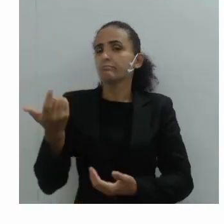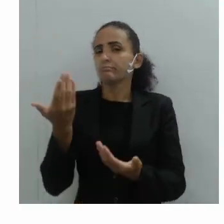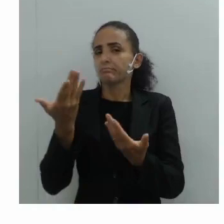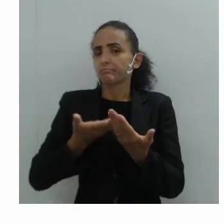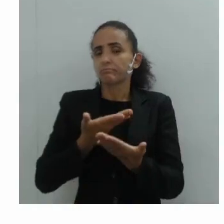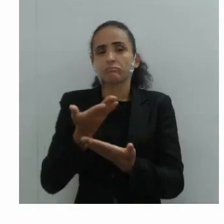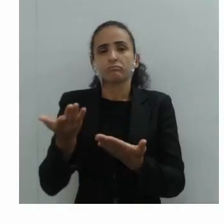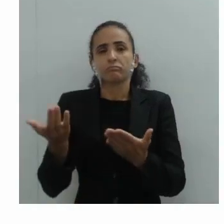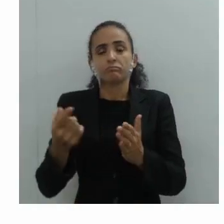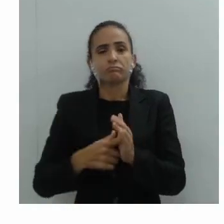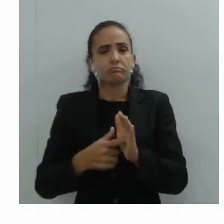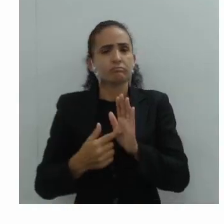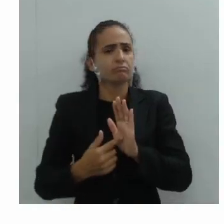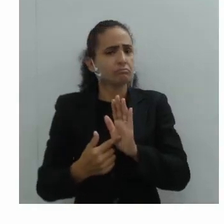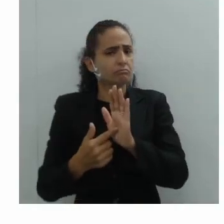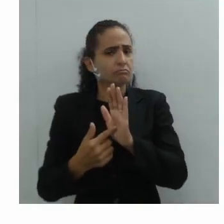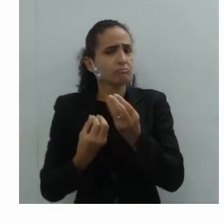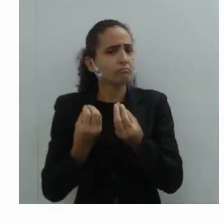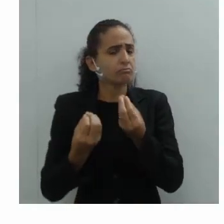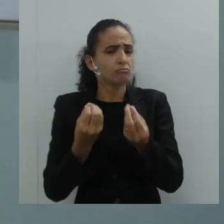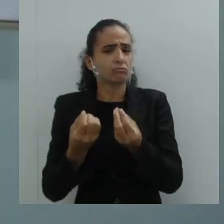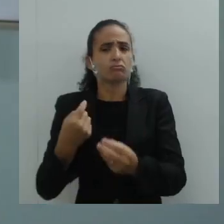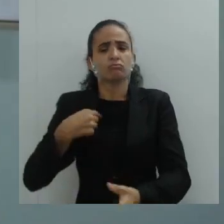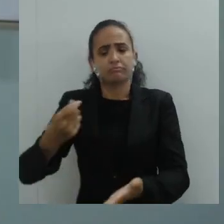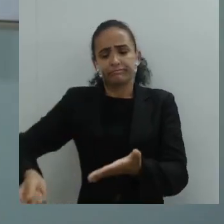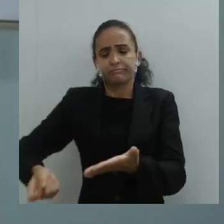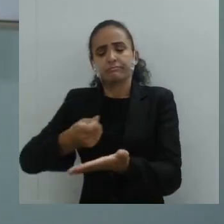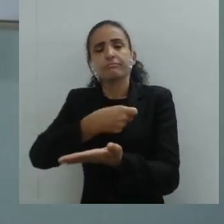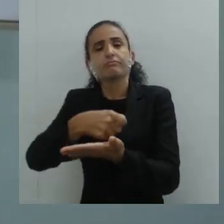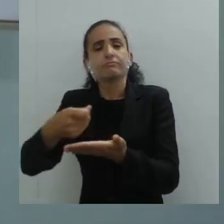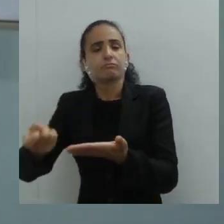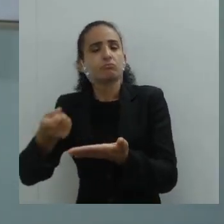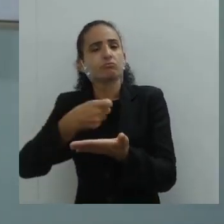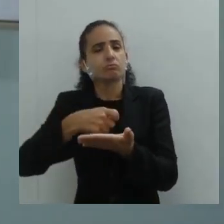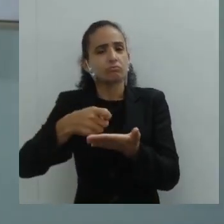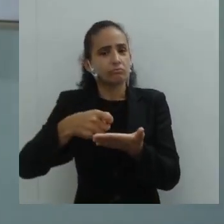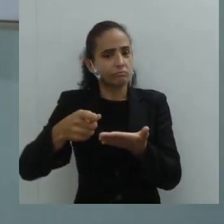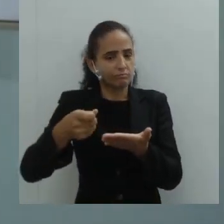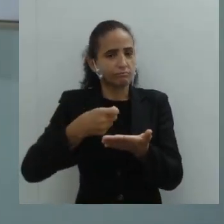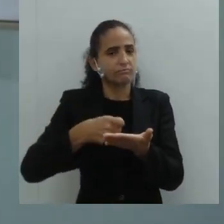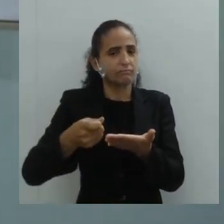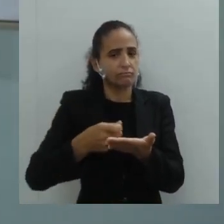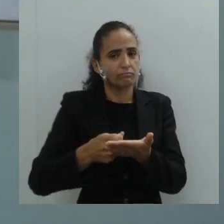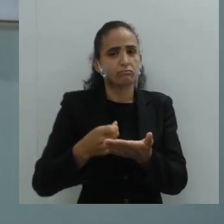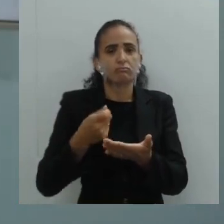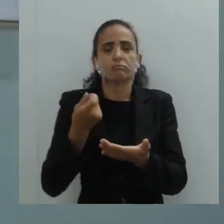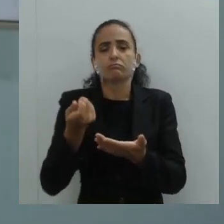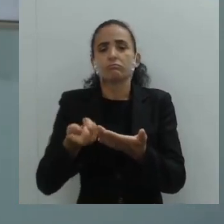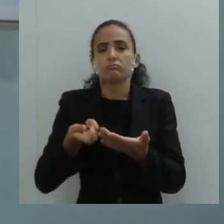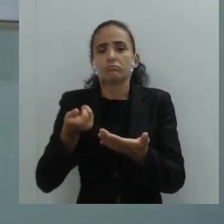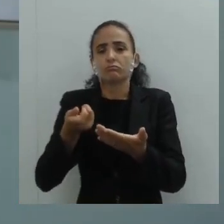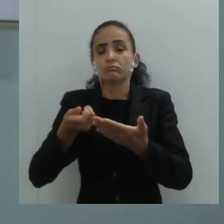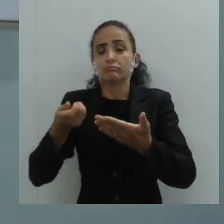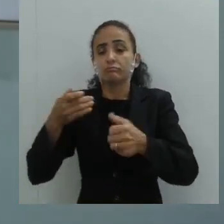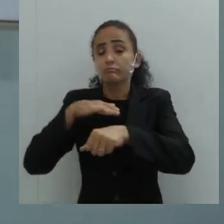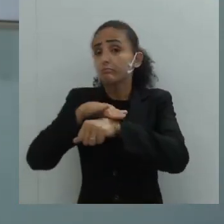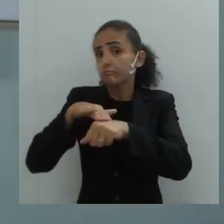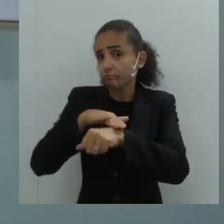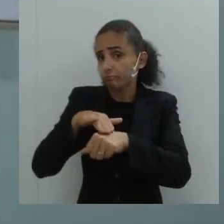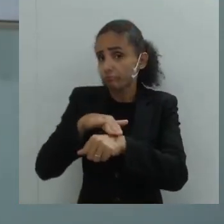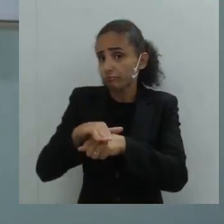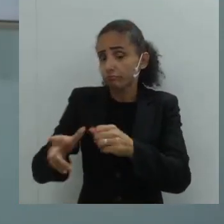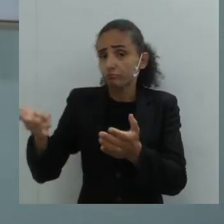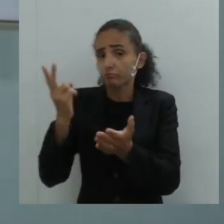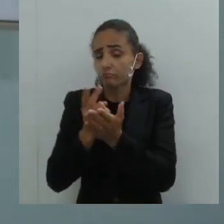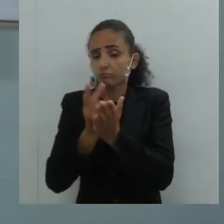vocês esta ideia de que eu vou escrever, eu vou me colocar oralmente sobre um determinado ponto,